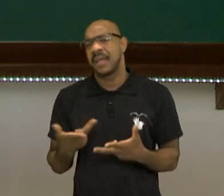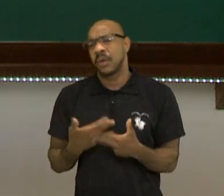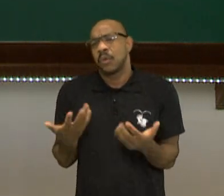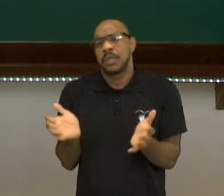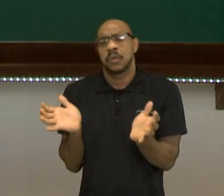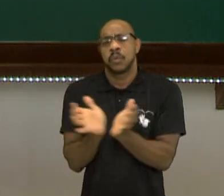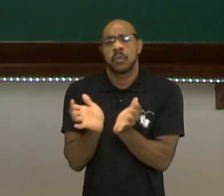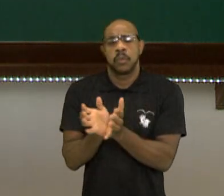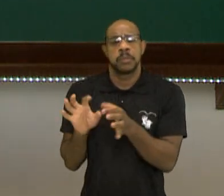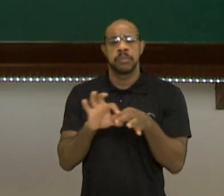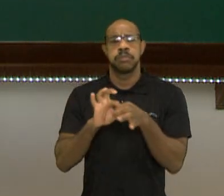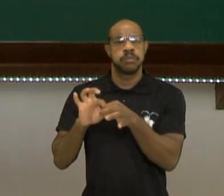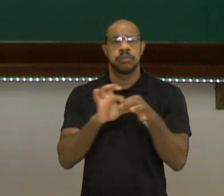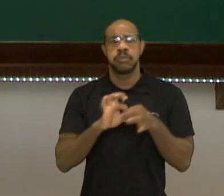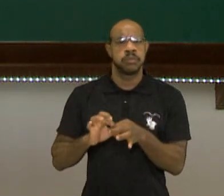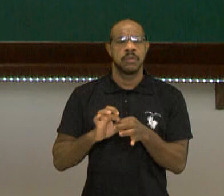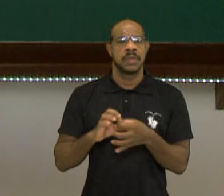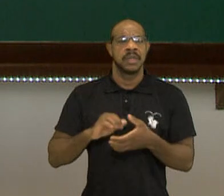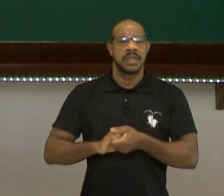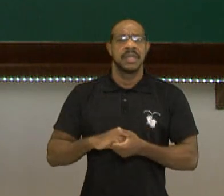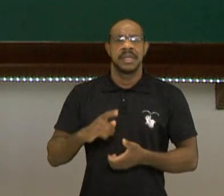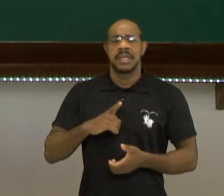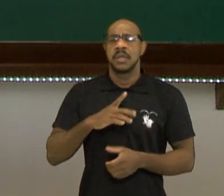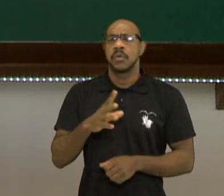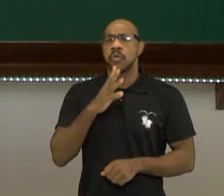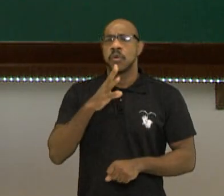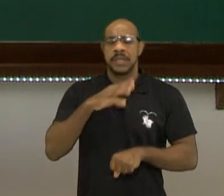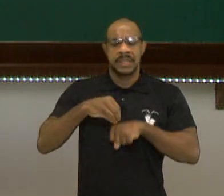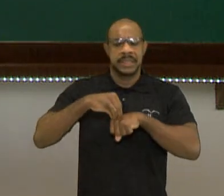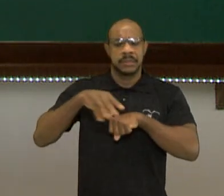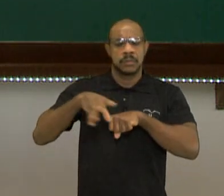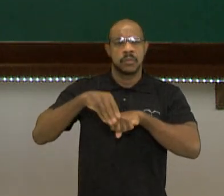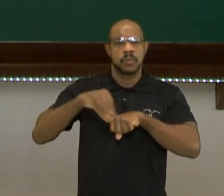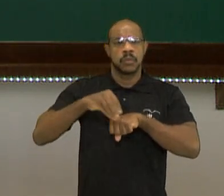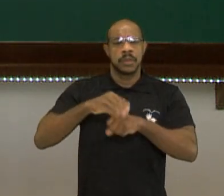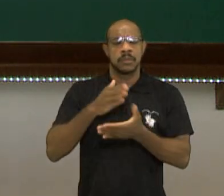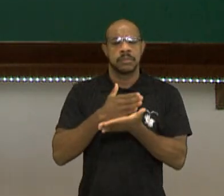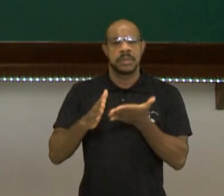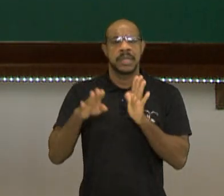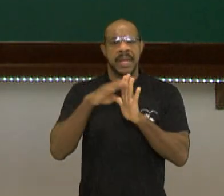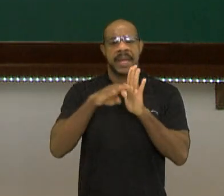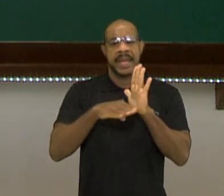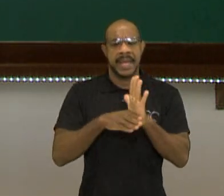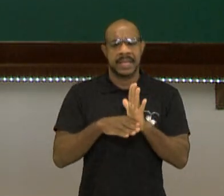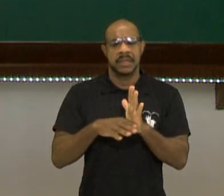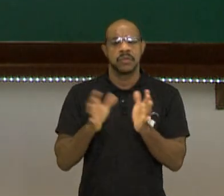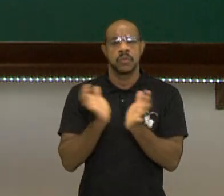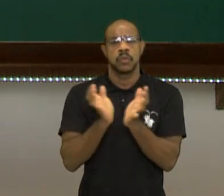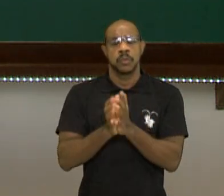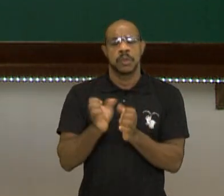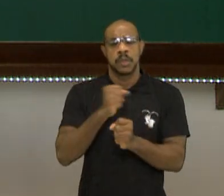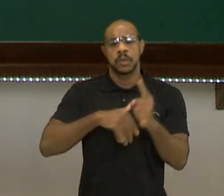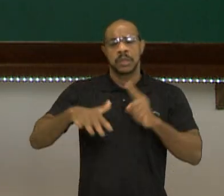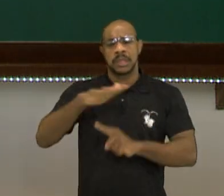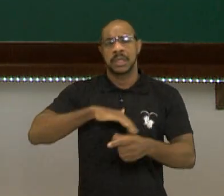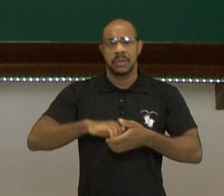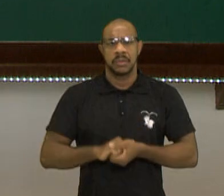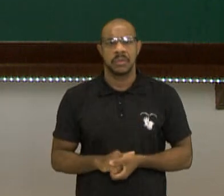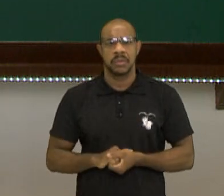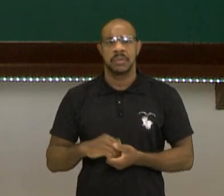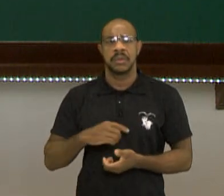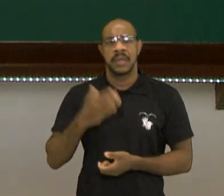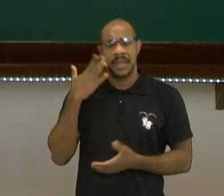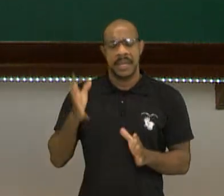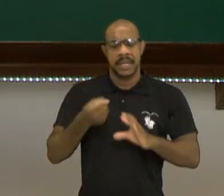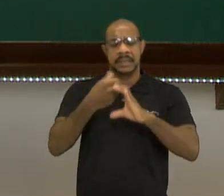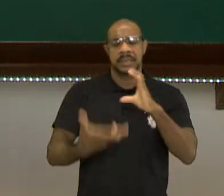quer dizer, que passa o princípio da identidade de uma nação, de uma entidade social, é justamente nessas características